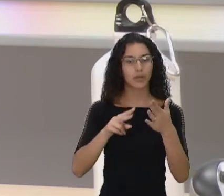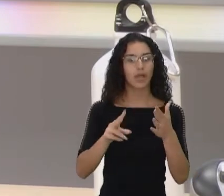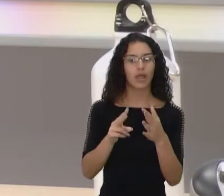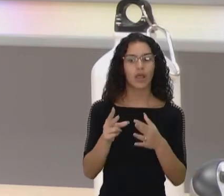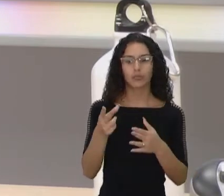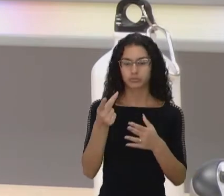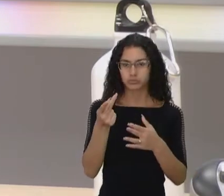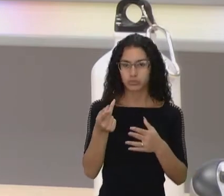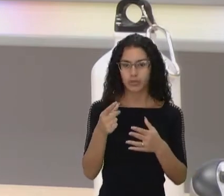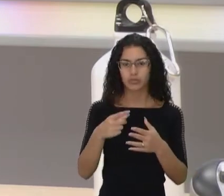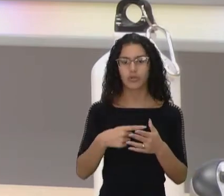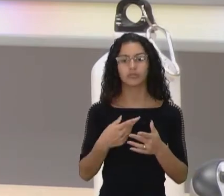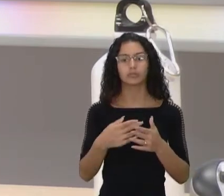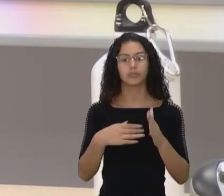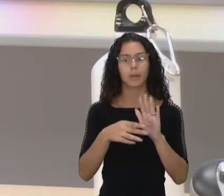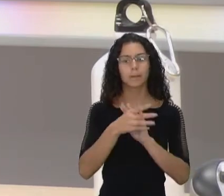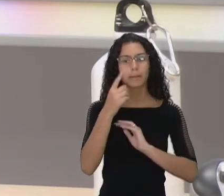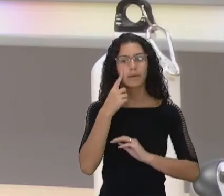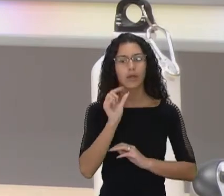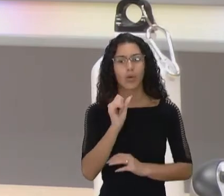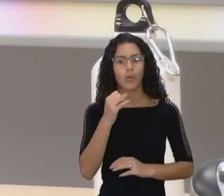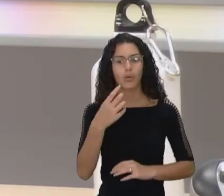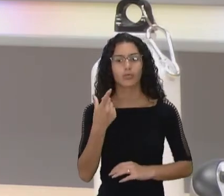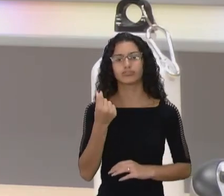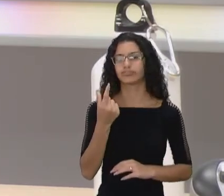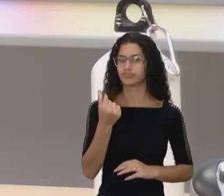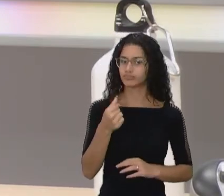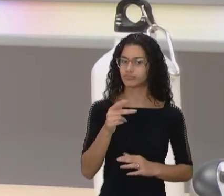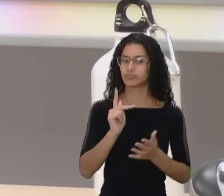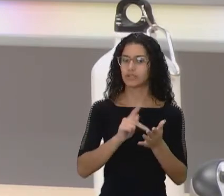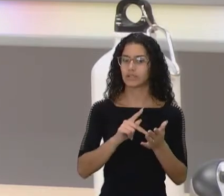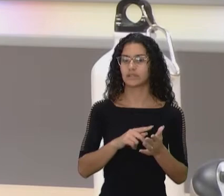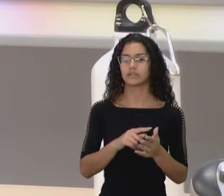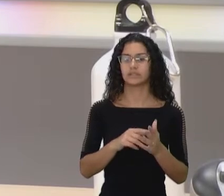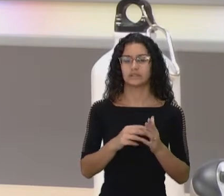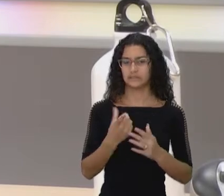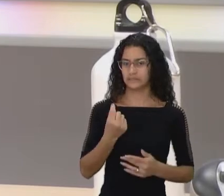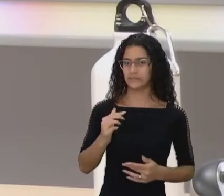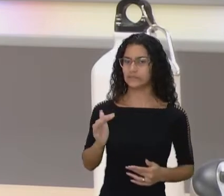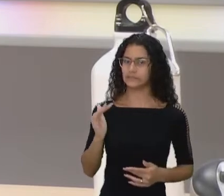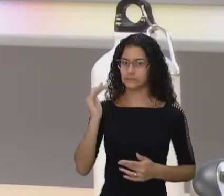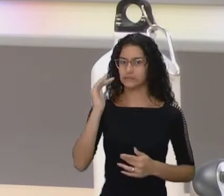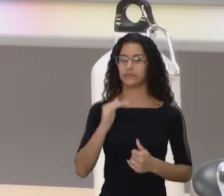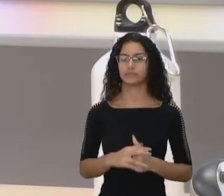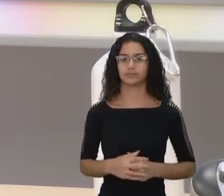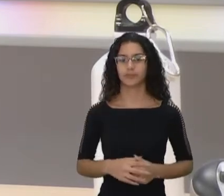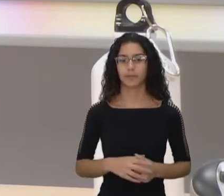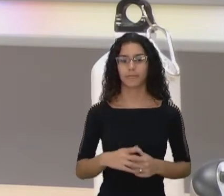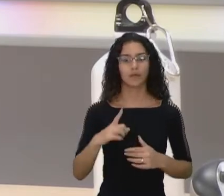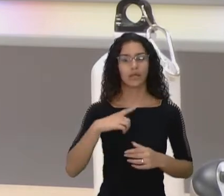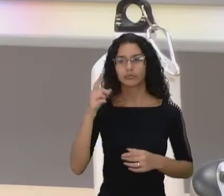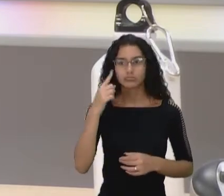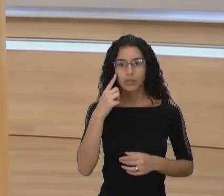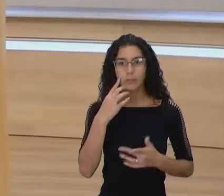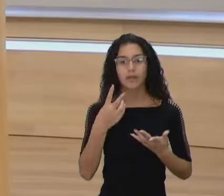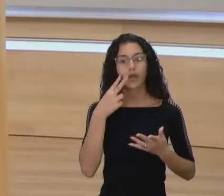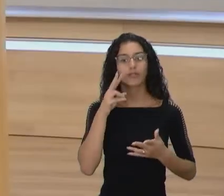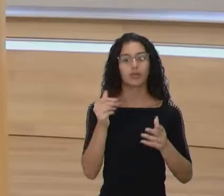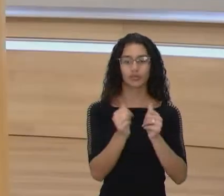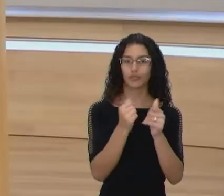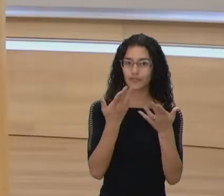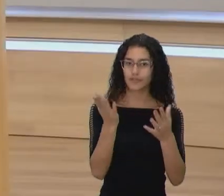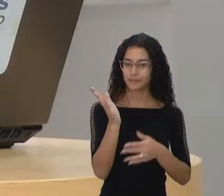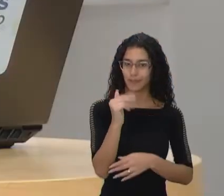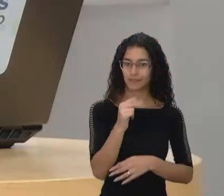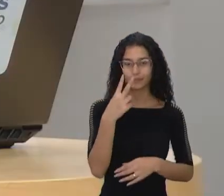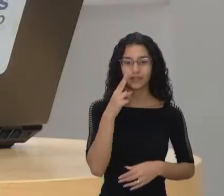coisa de despesas, e aí eu fui parar para pensar o quanto eu custei realmente, deve ter sido muito dinheiro. Não tenho essa noção, eu quero ver com você hoje.